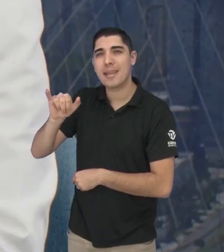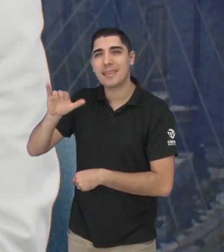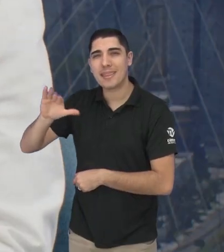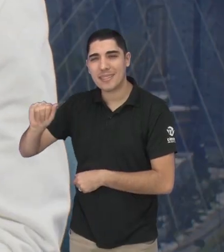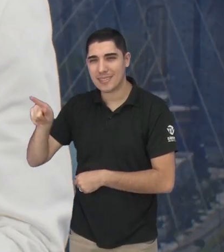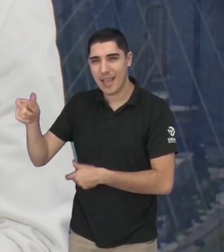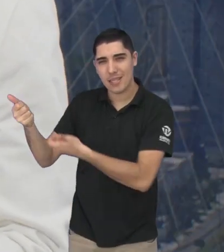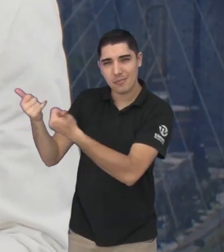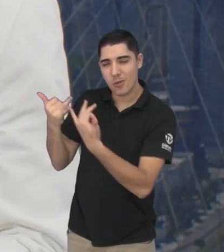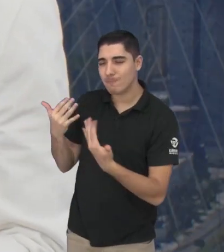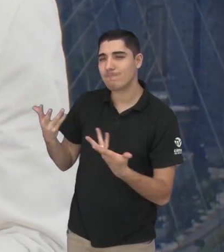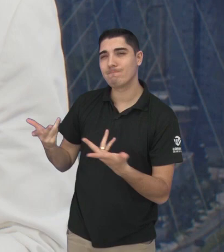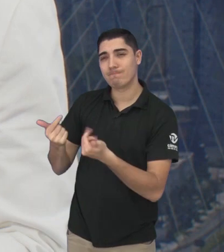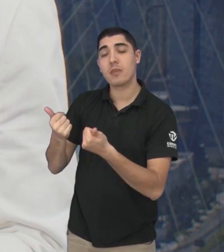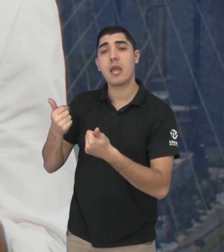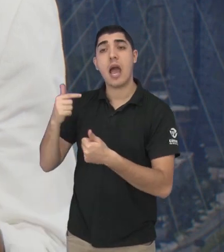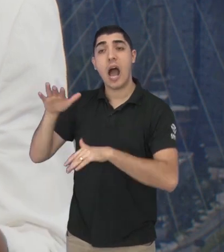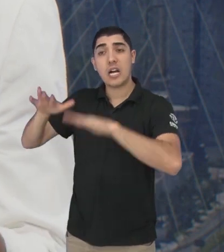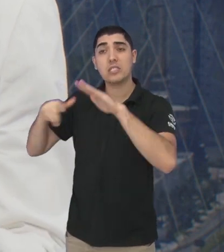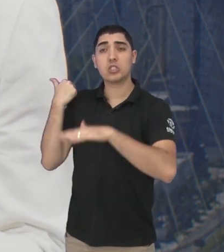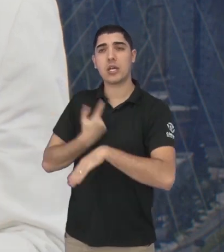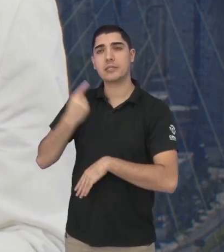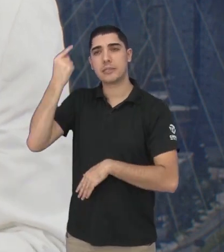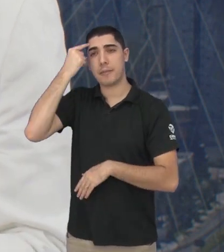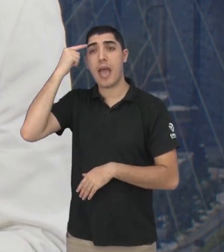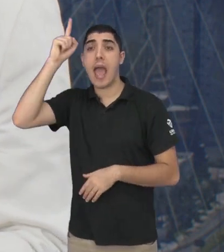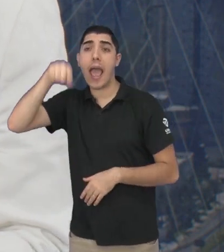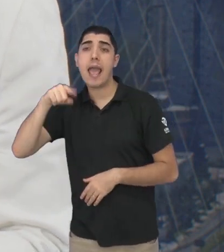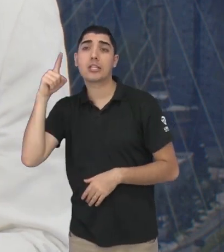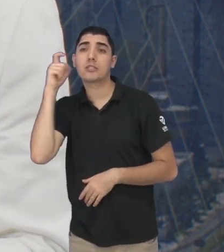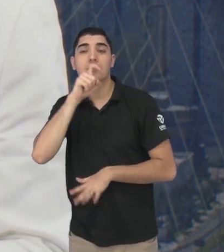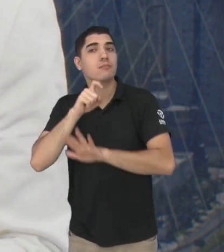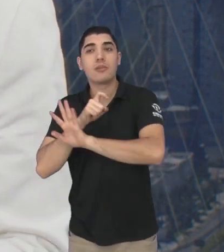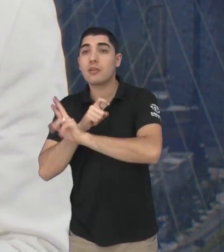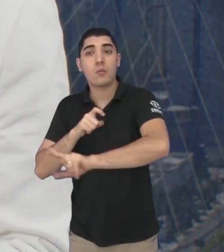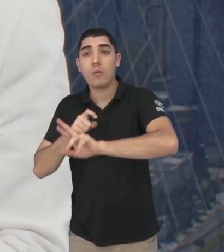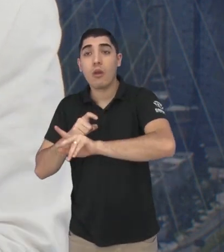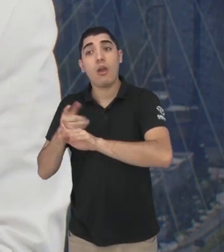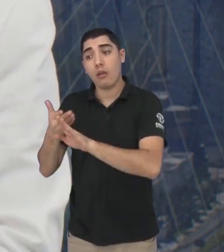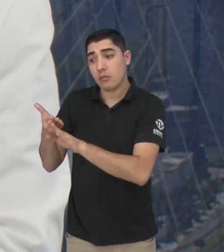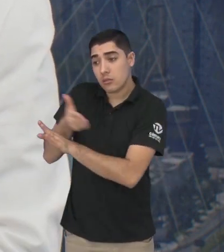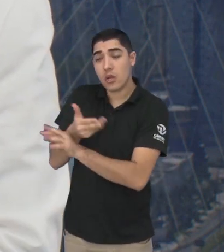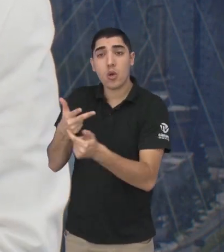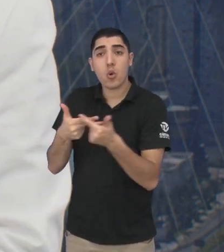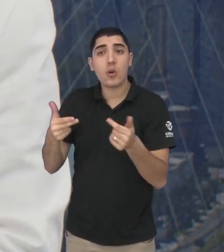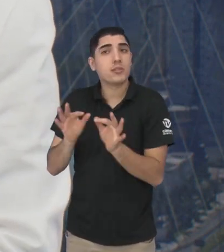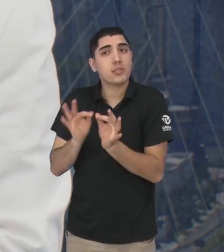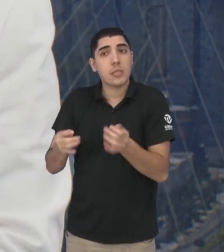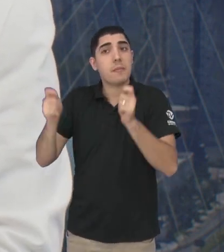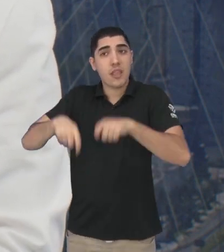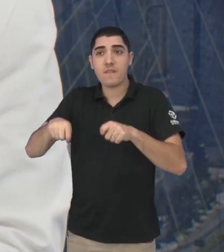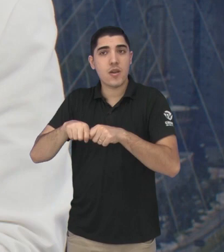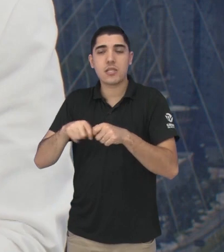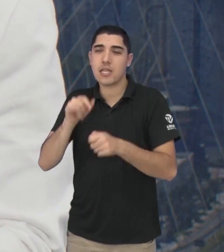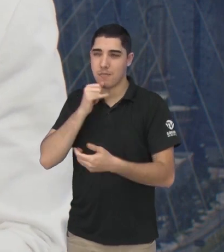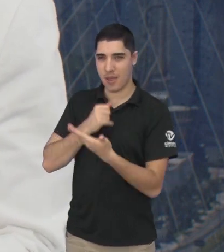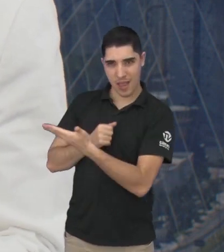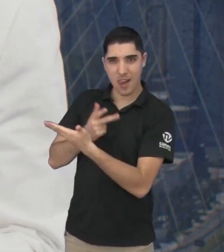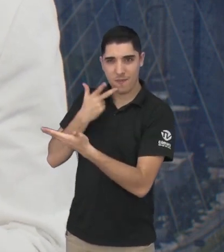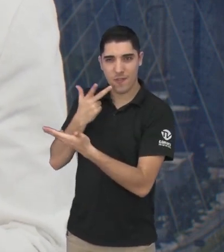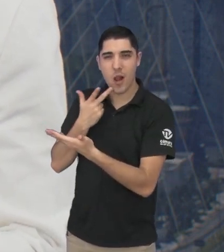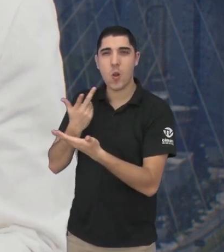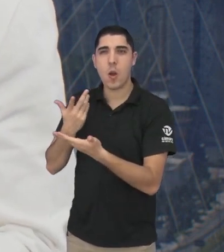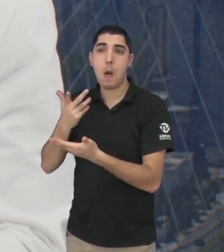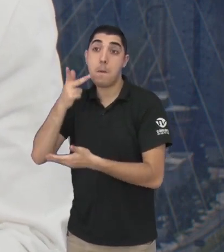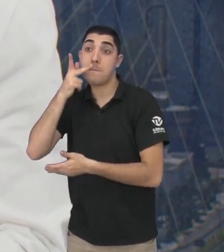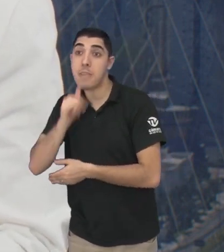que às vezes a gente acha que é tão difícil, mas são ações muito simples que fazem toda a diferença. né? Quando a Patrícia fala